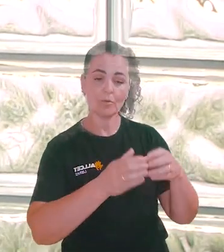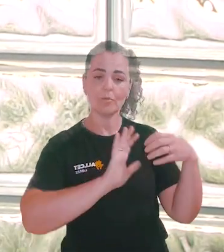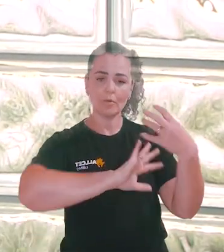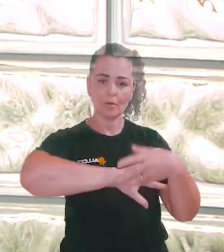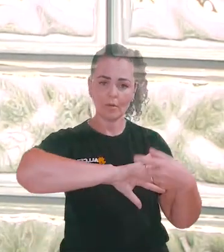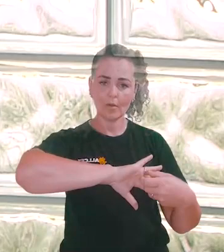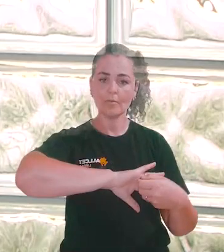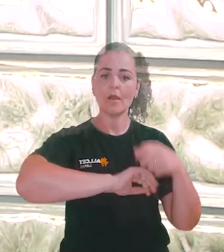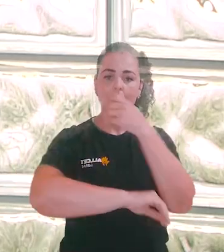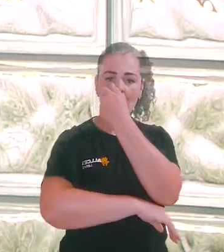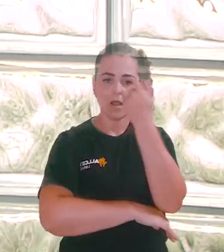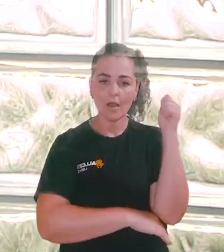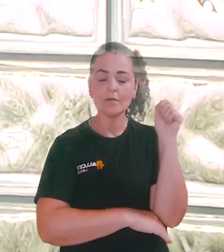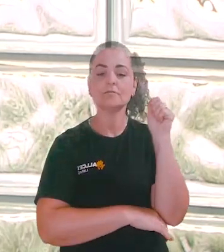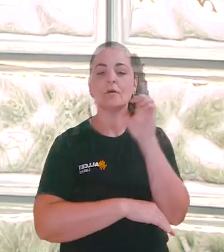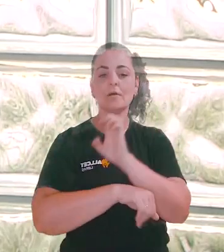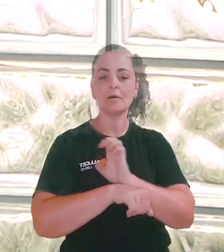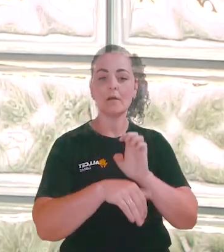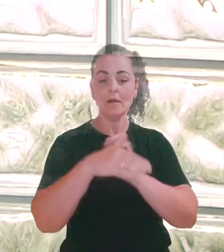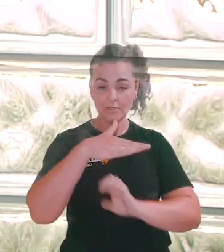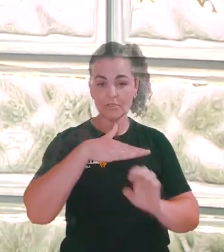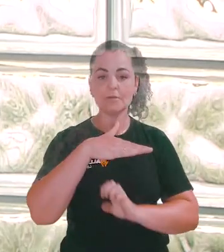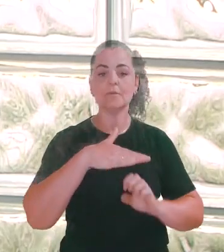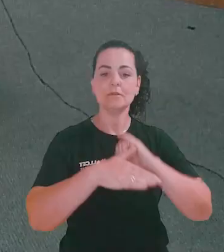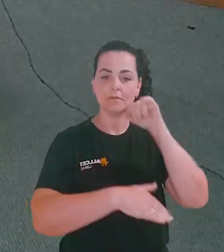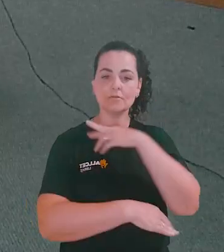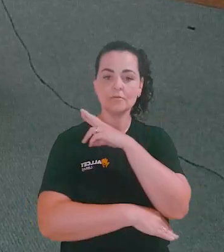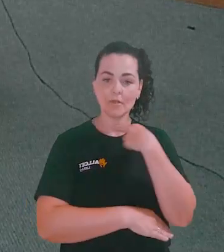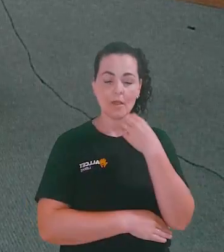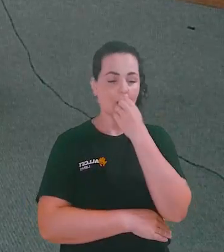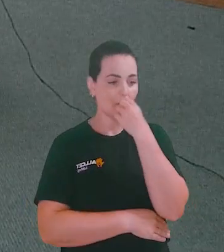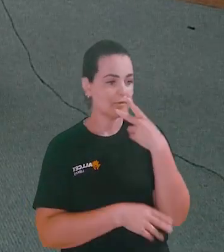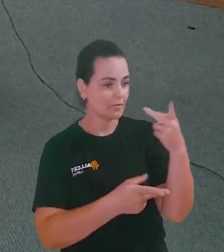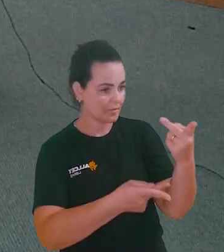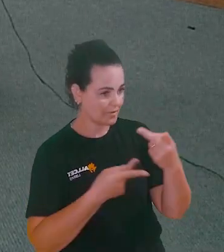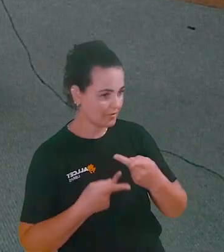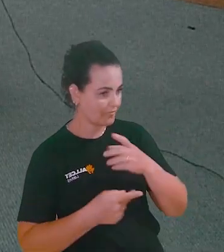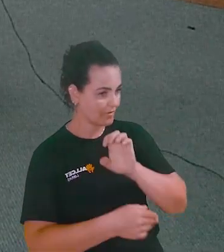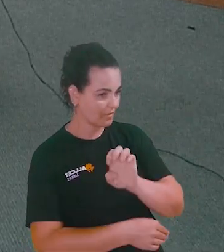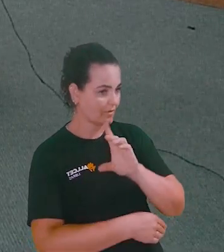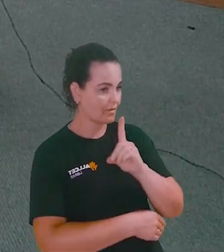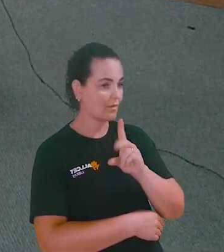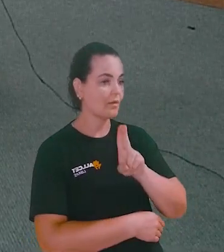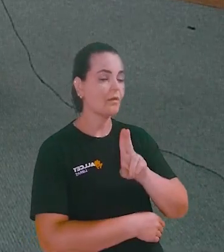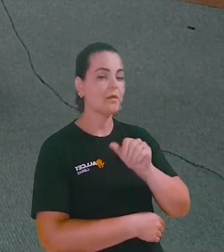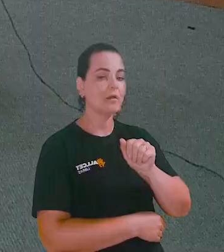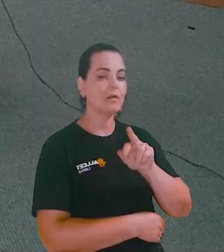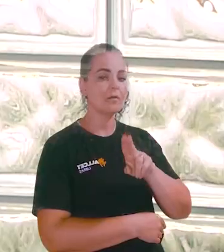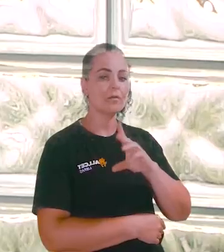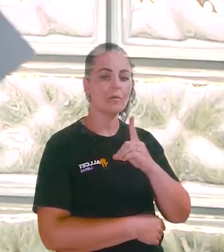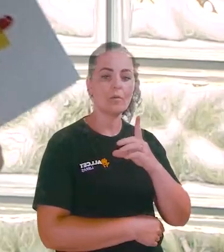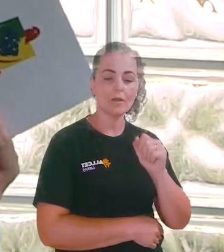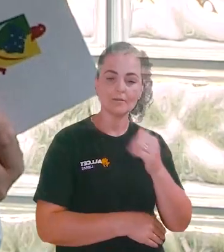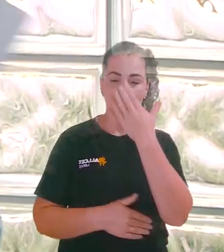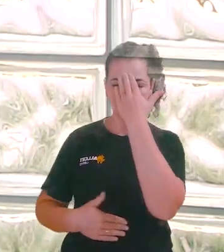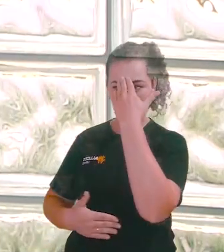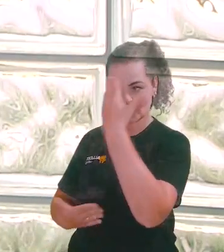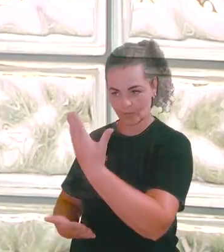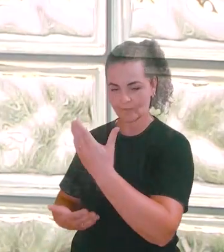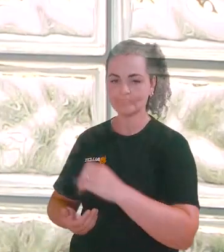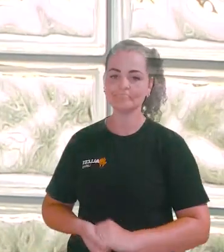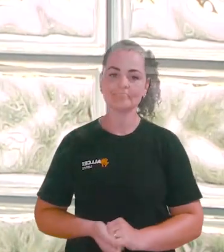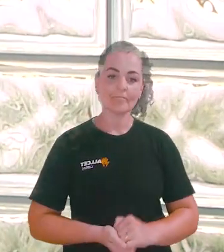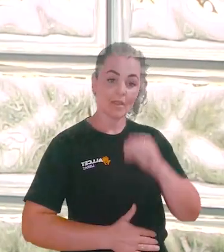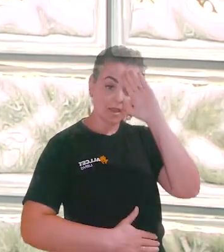da ACIGES, Associação Empresarial de Jaraguá do Sul. Seja bem-vinda, Eduarda. Muito obrigada. Por acreditar